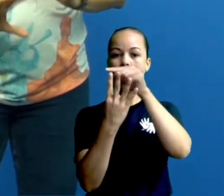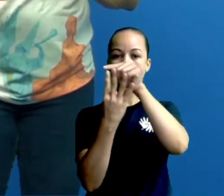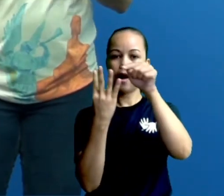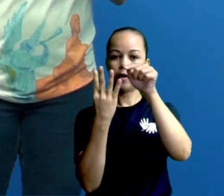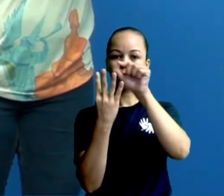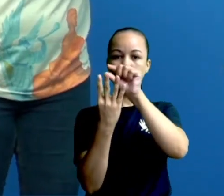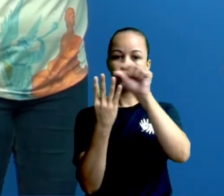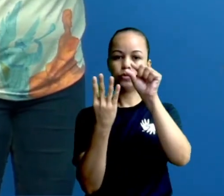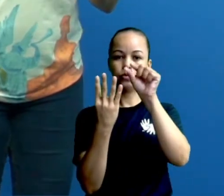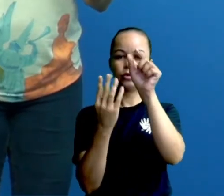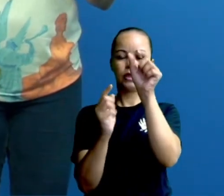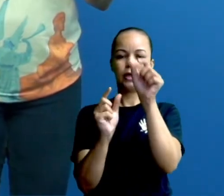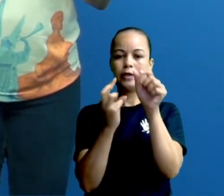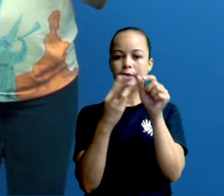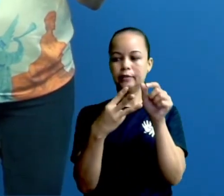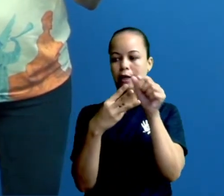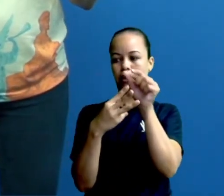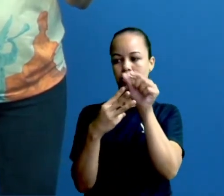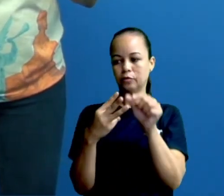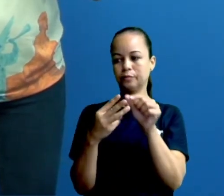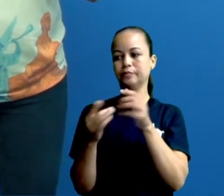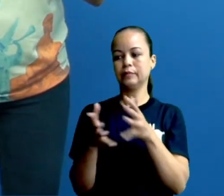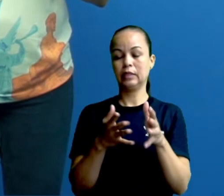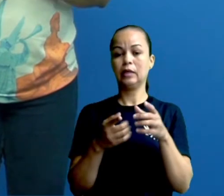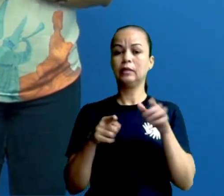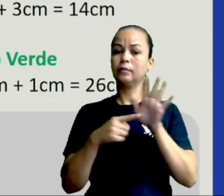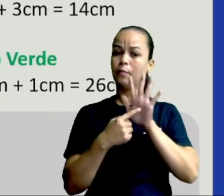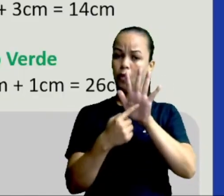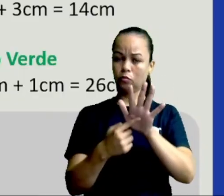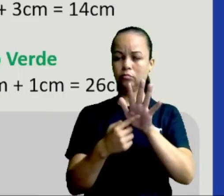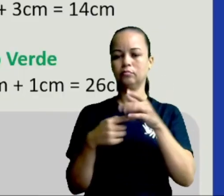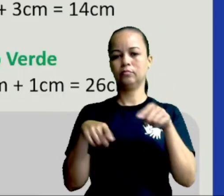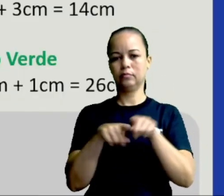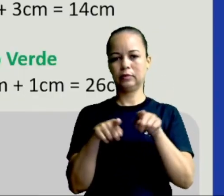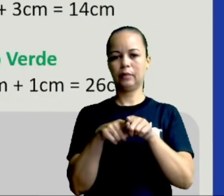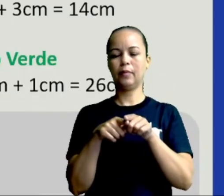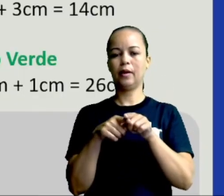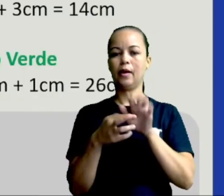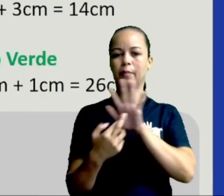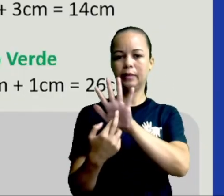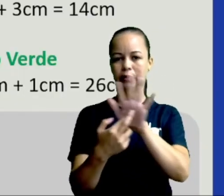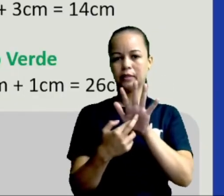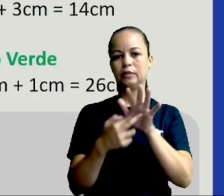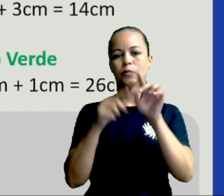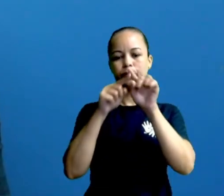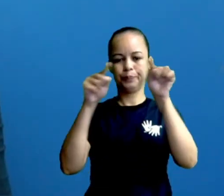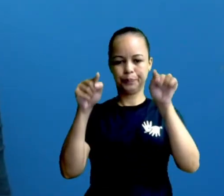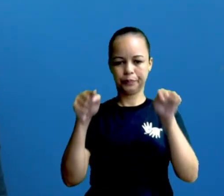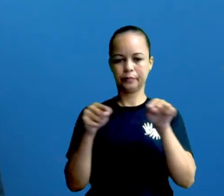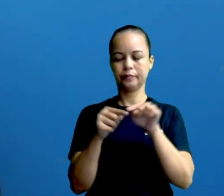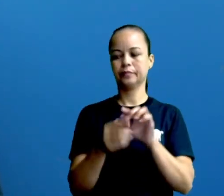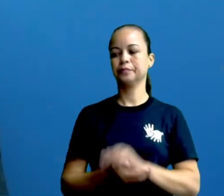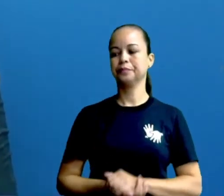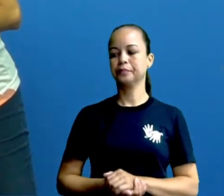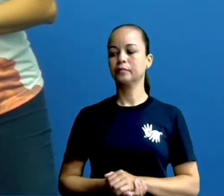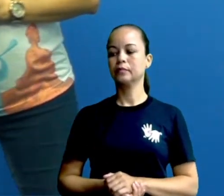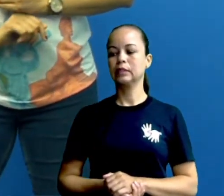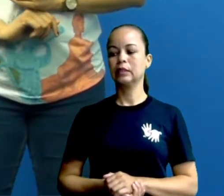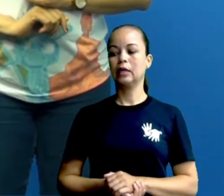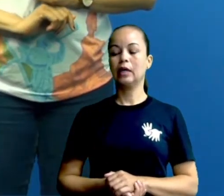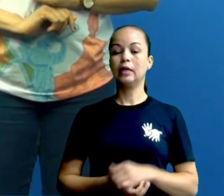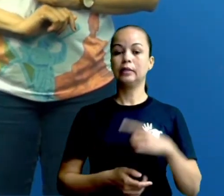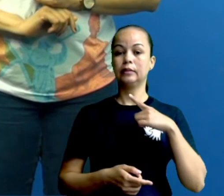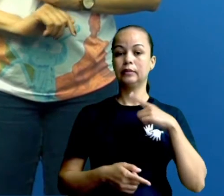na largura. Mas me deu também aí uma representação de um retângulo. E aqui 1